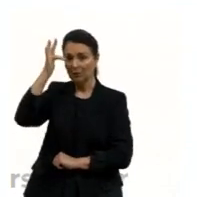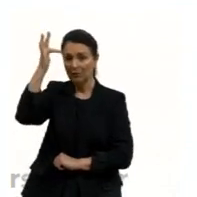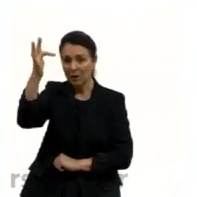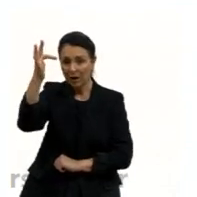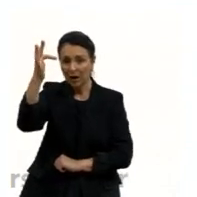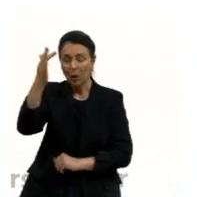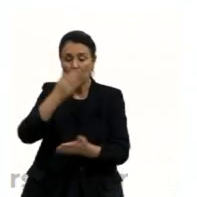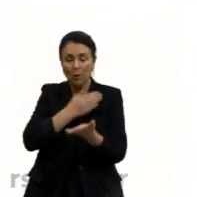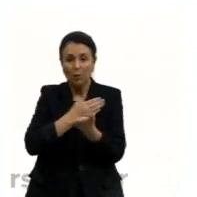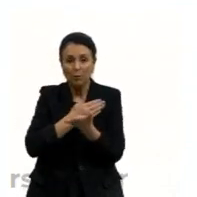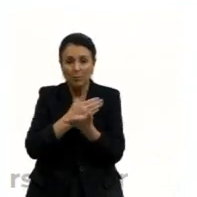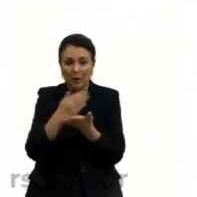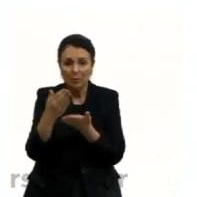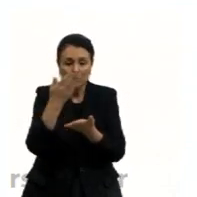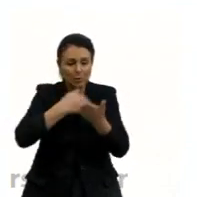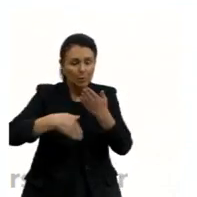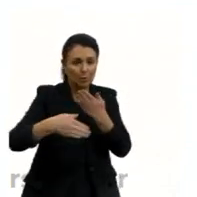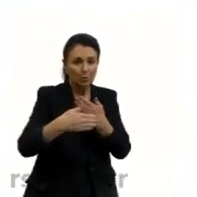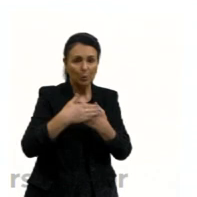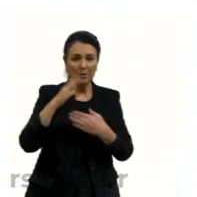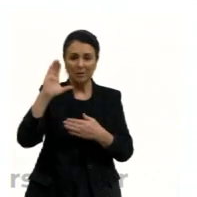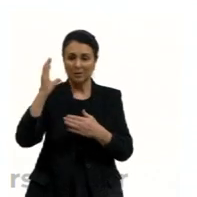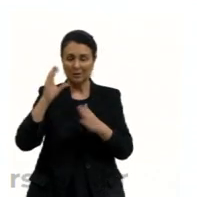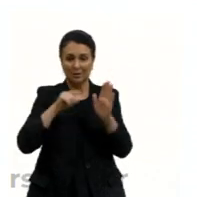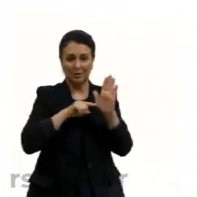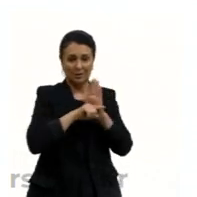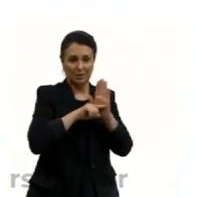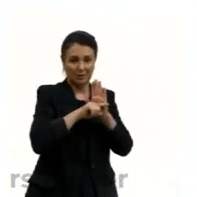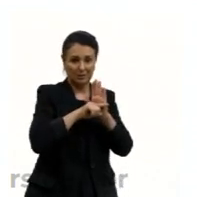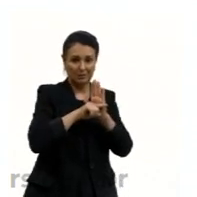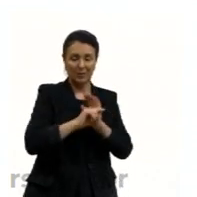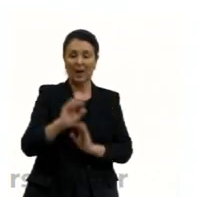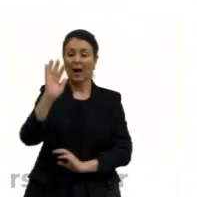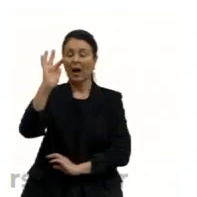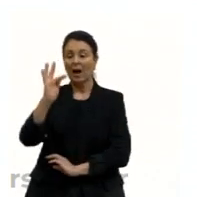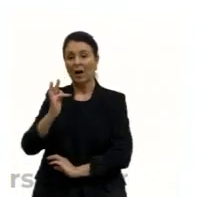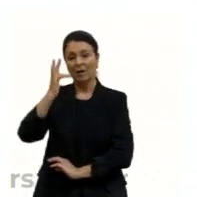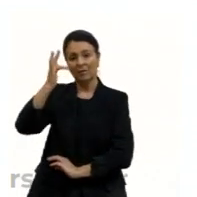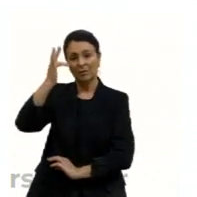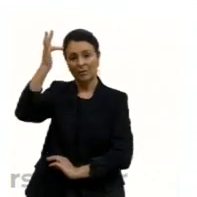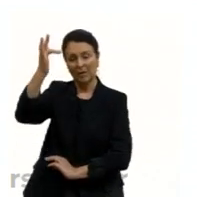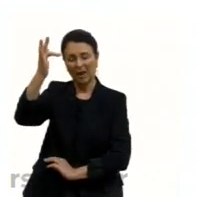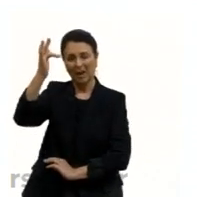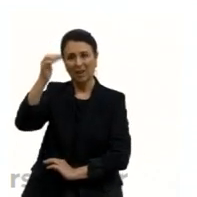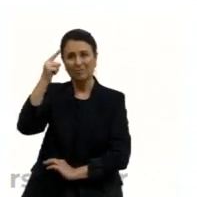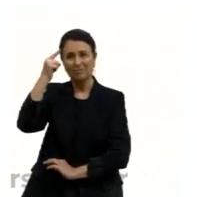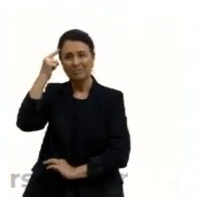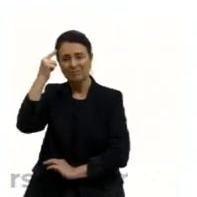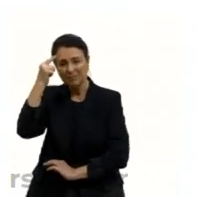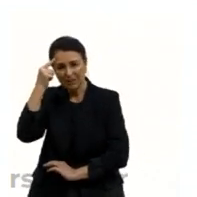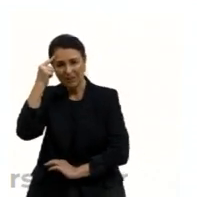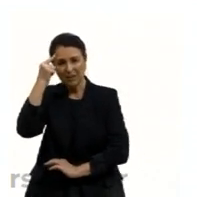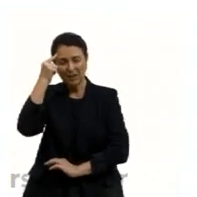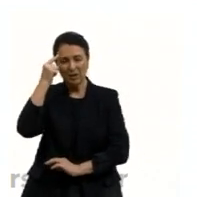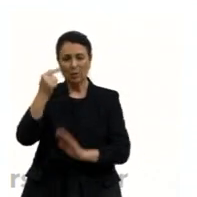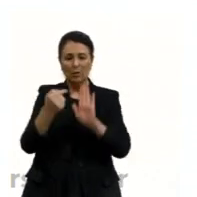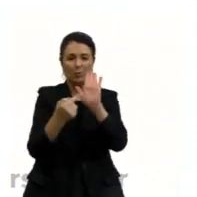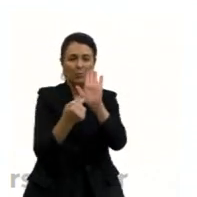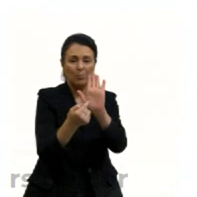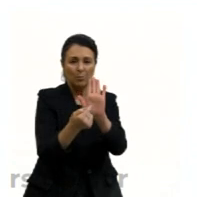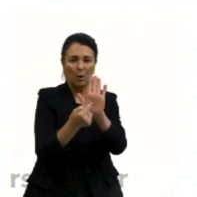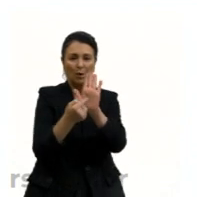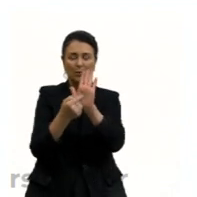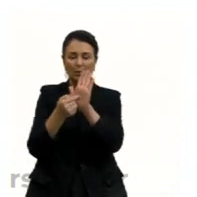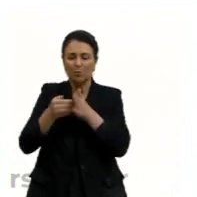mãe de todas as ciências EA filosofia portanto que que reflete o que encaminha os